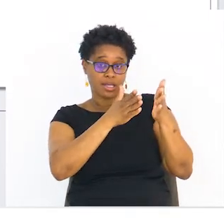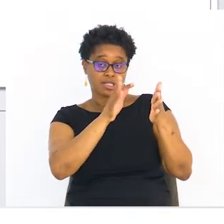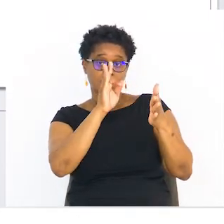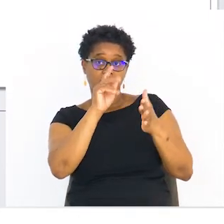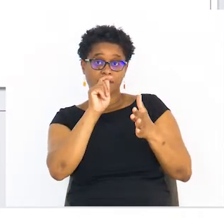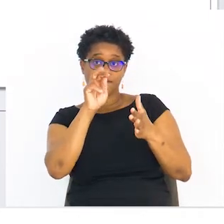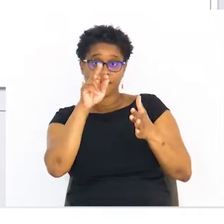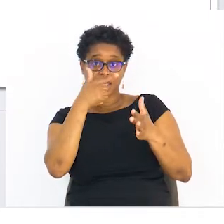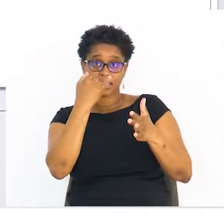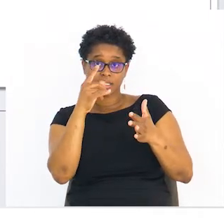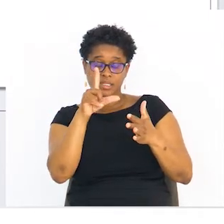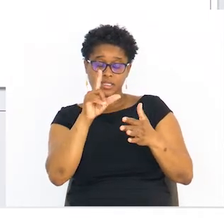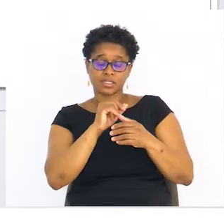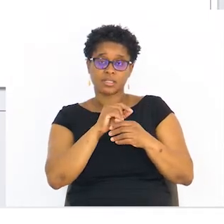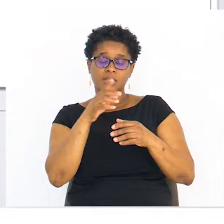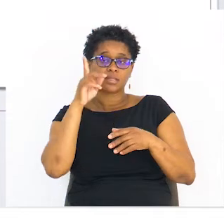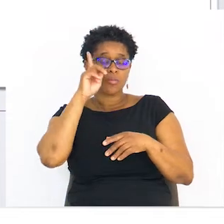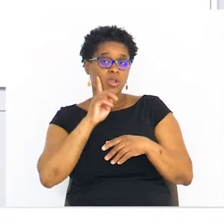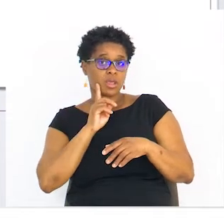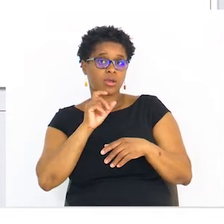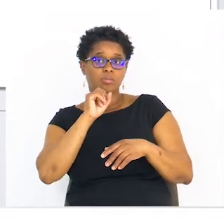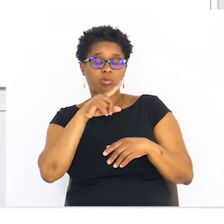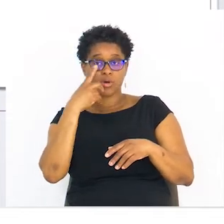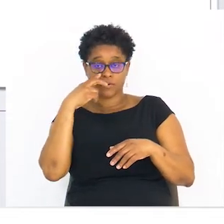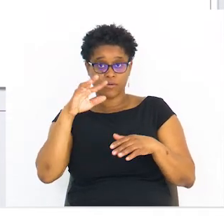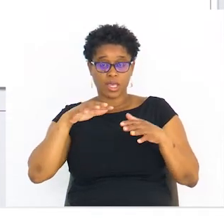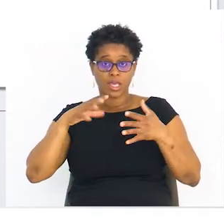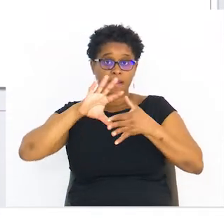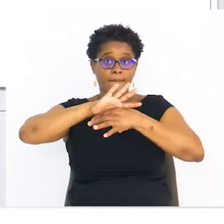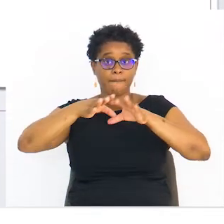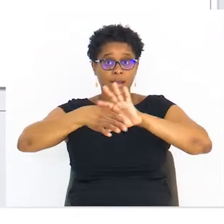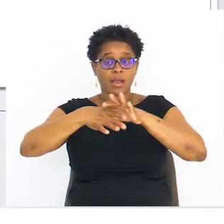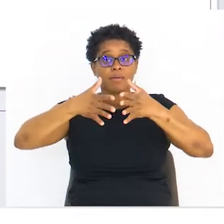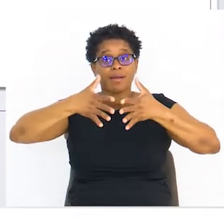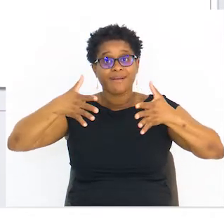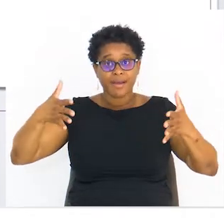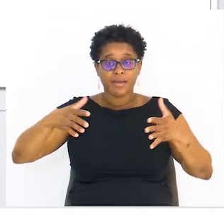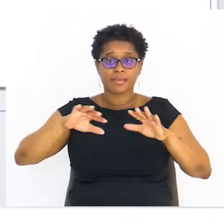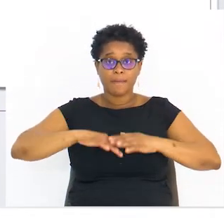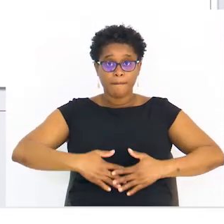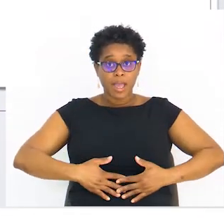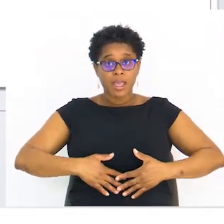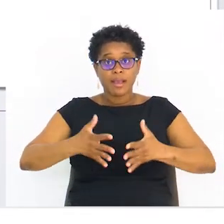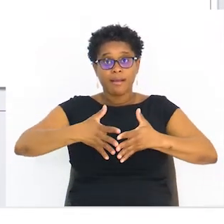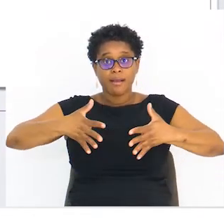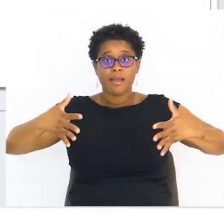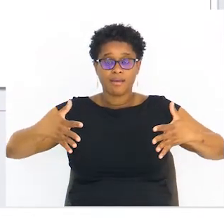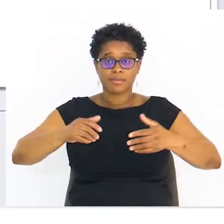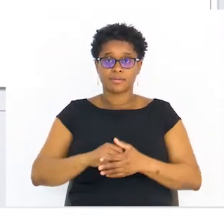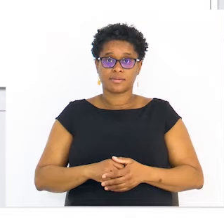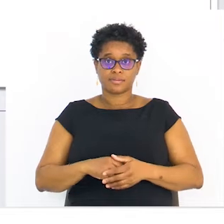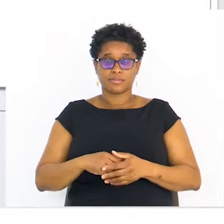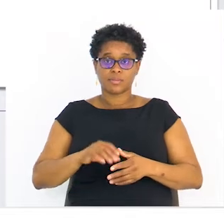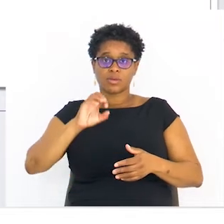as partes férteis da mulher. Pode ver seios grandes, barriga